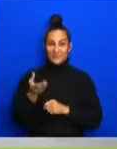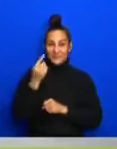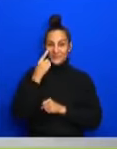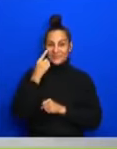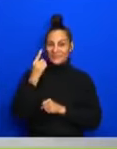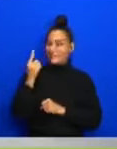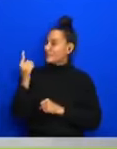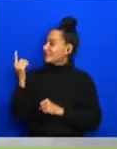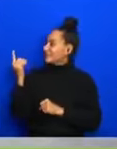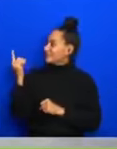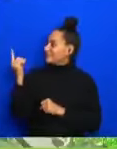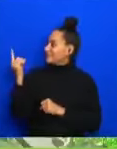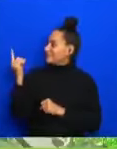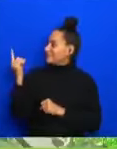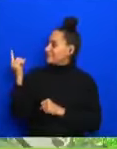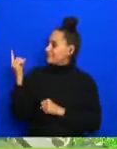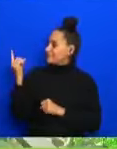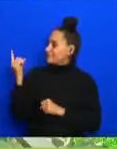Bolas posicionadas.